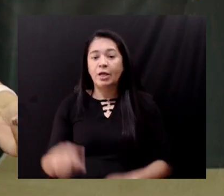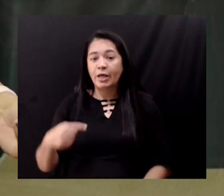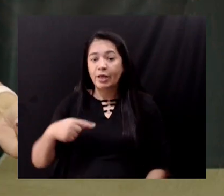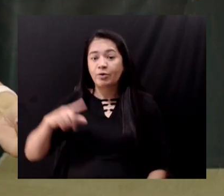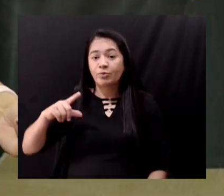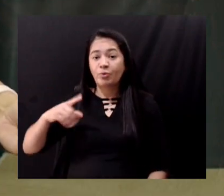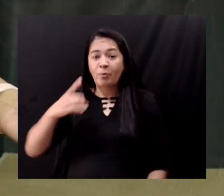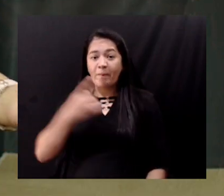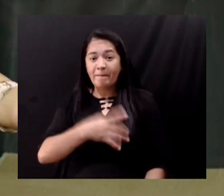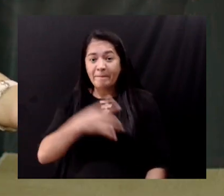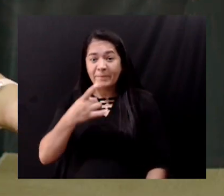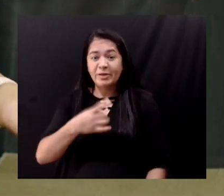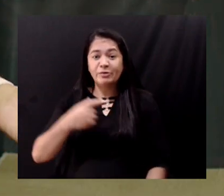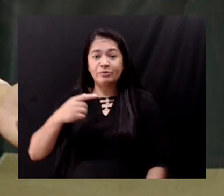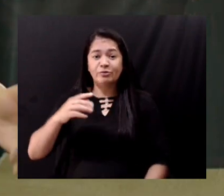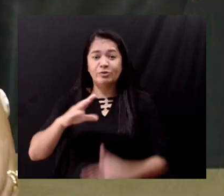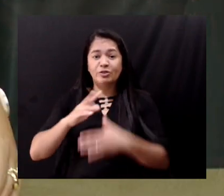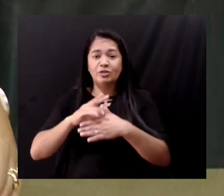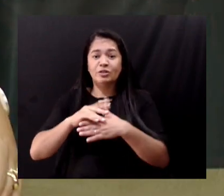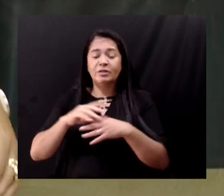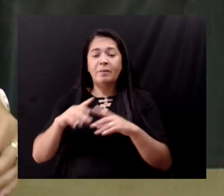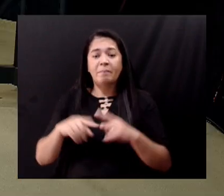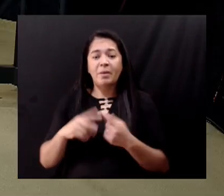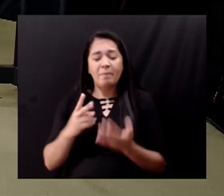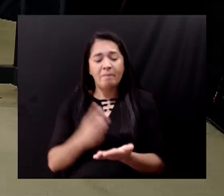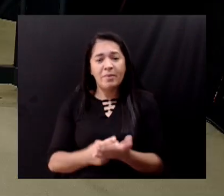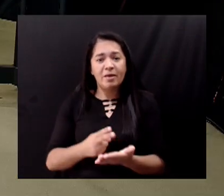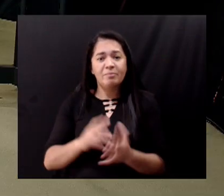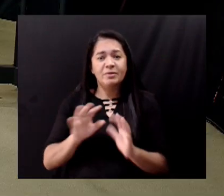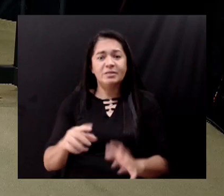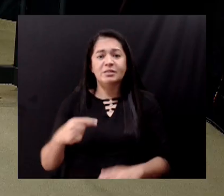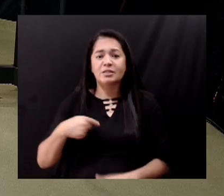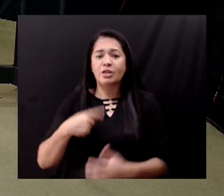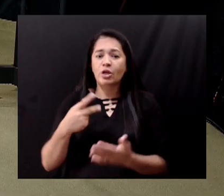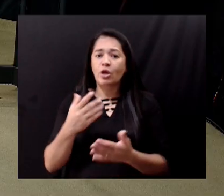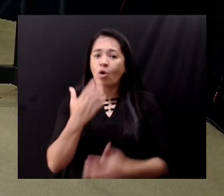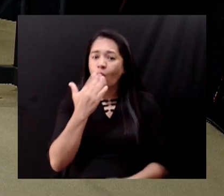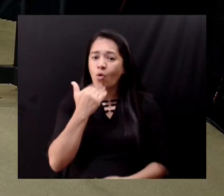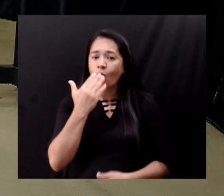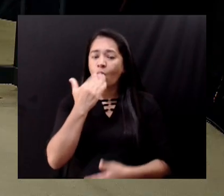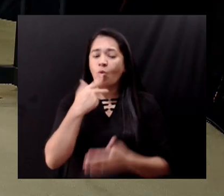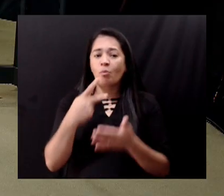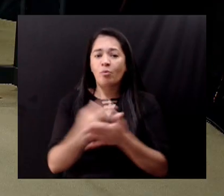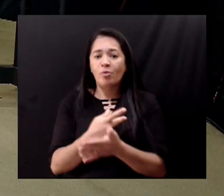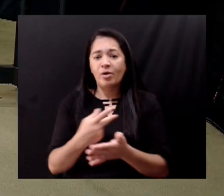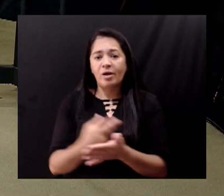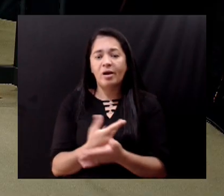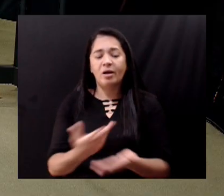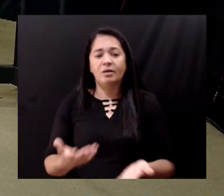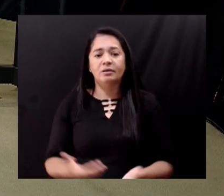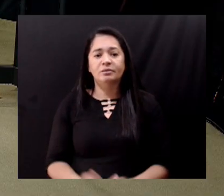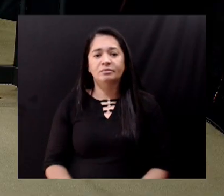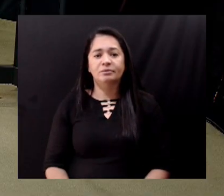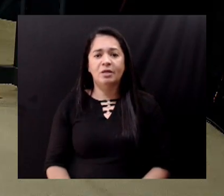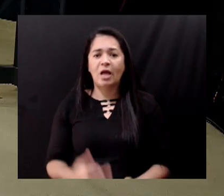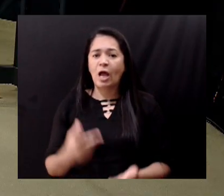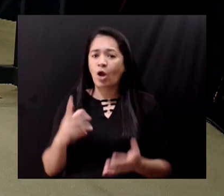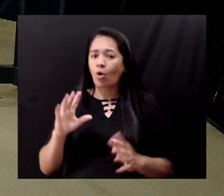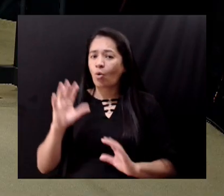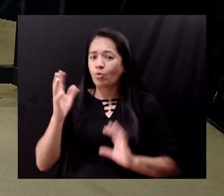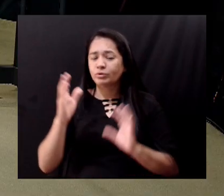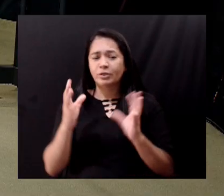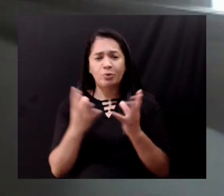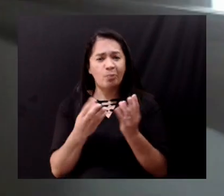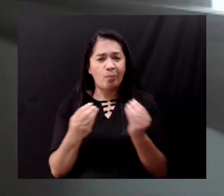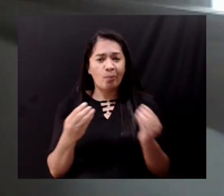come errado. O que acontece, Micaela? É algo que acontece com muita gente, né? Ela não tá sozinha